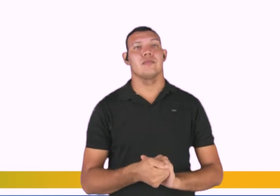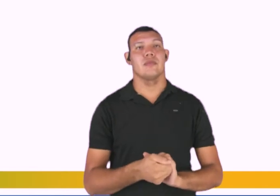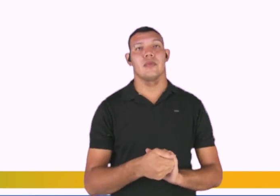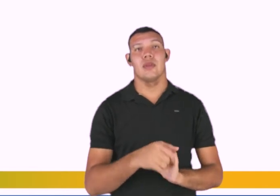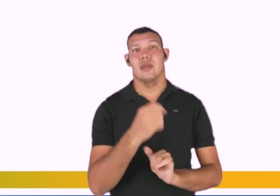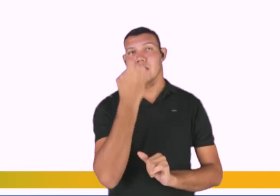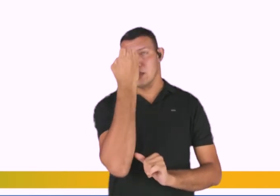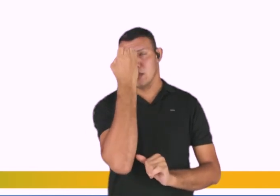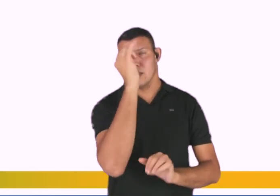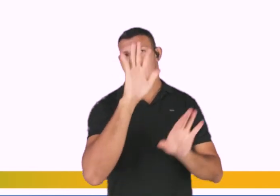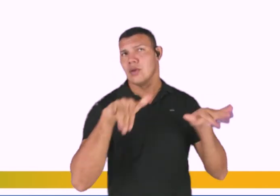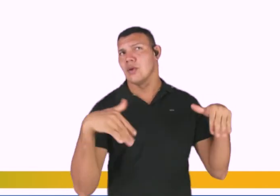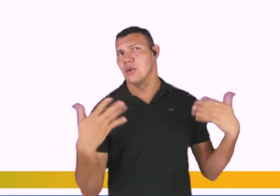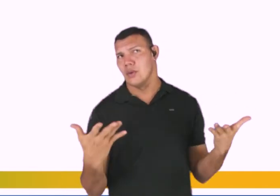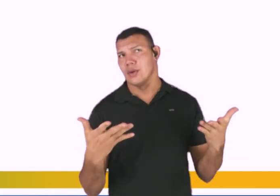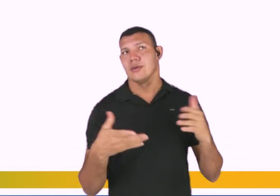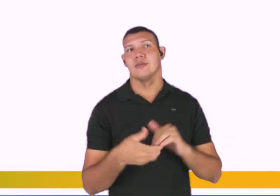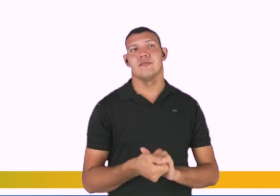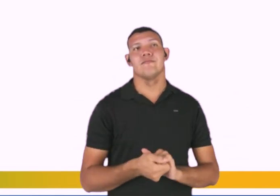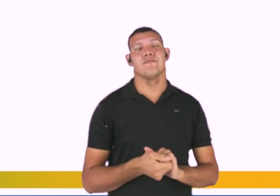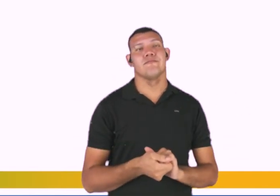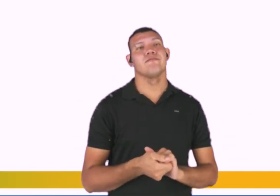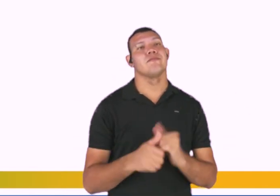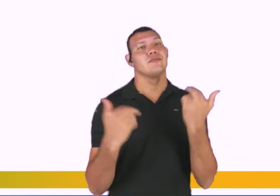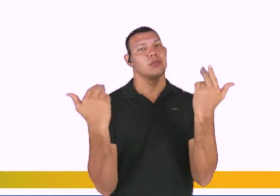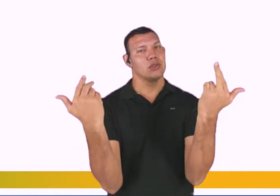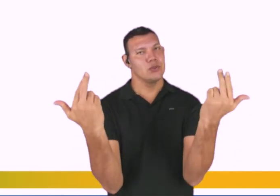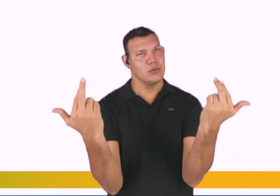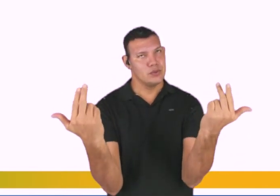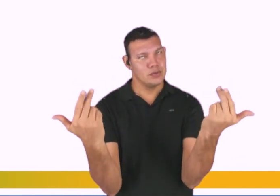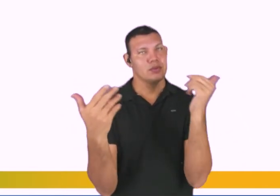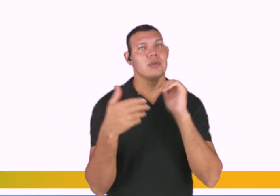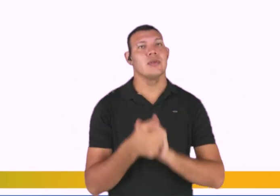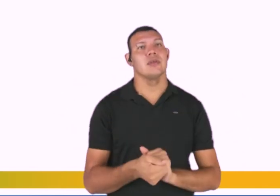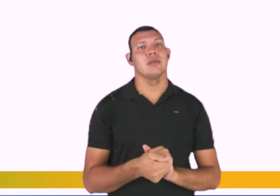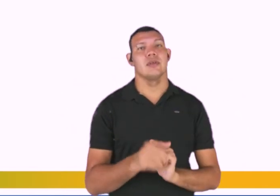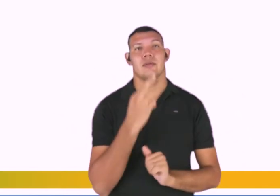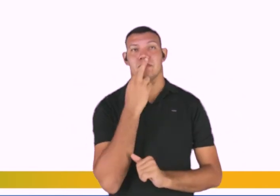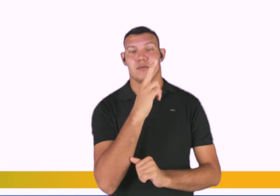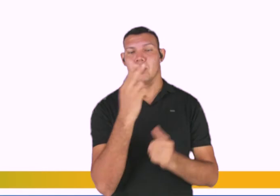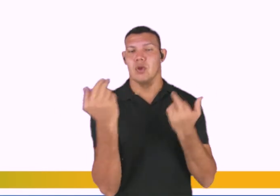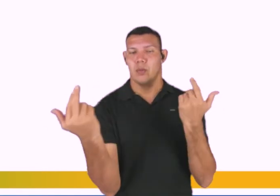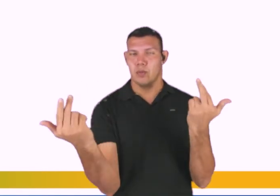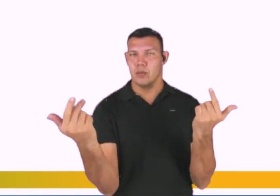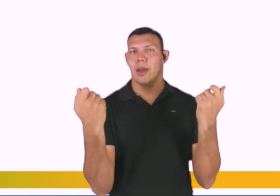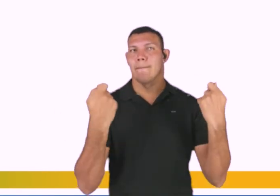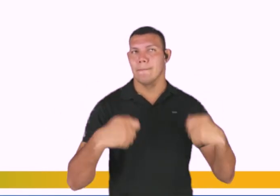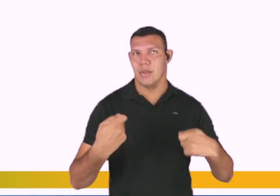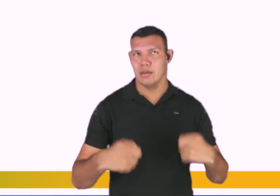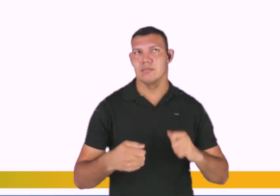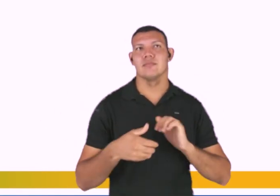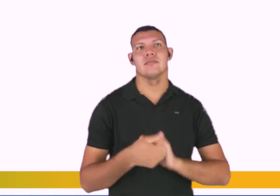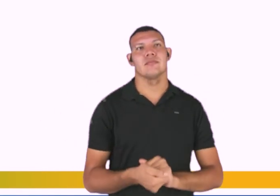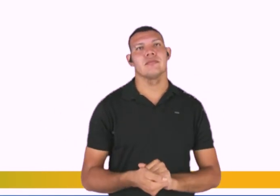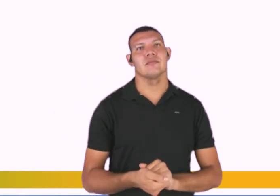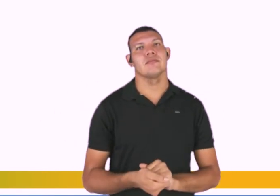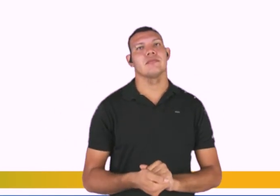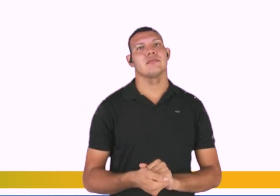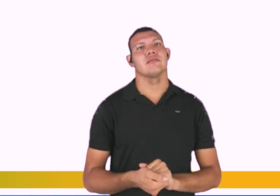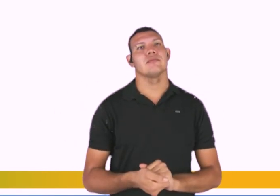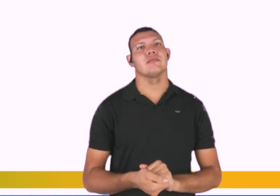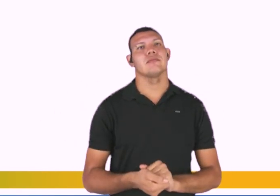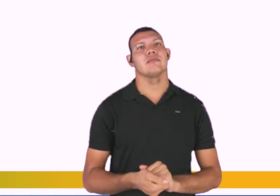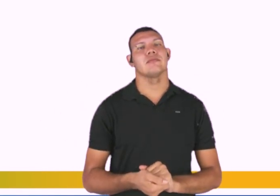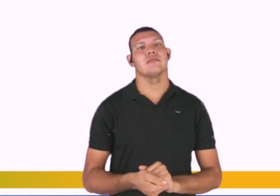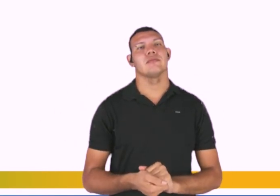aqui é que eles sejam equivalentes. Para que eles sejam equivalentes, as suas soluções devem